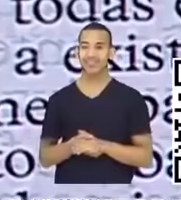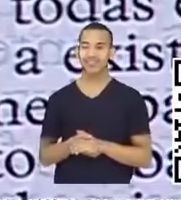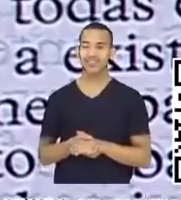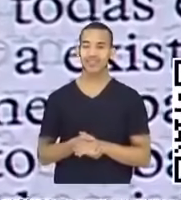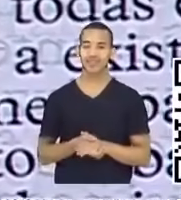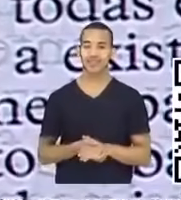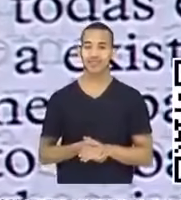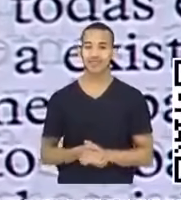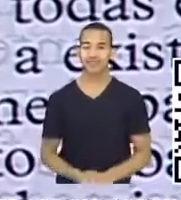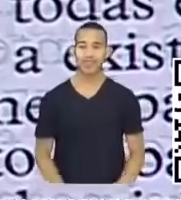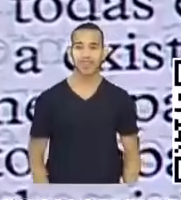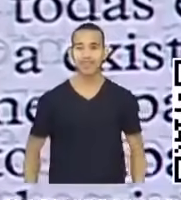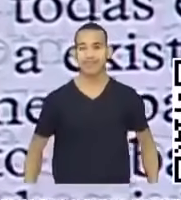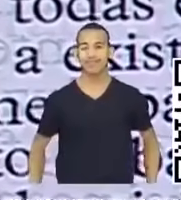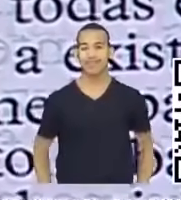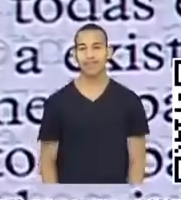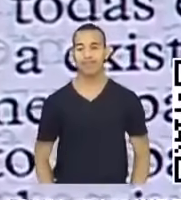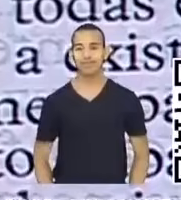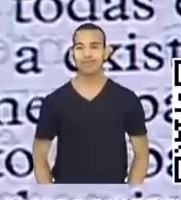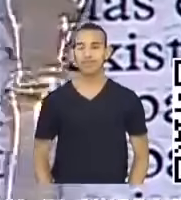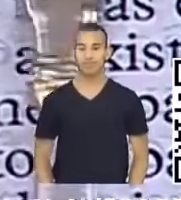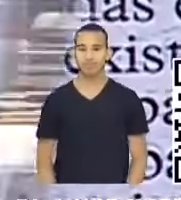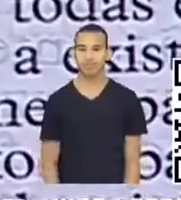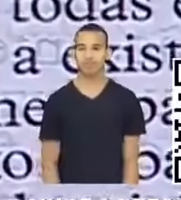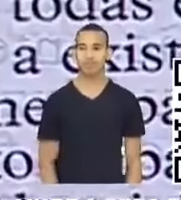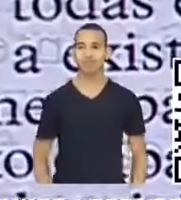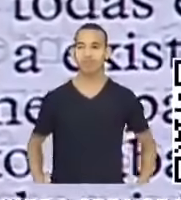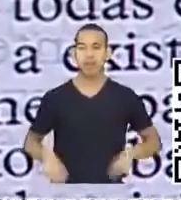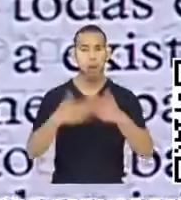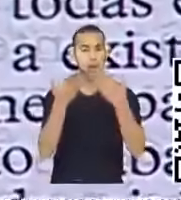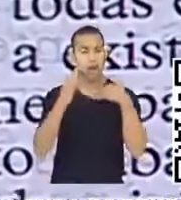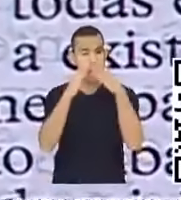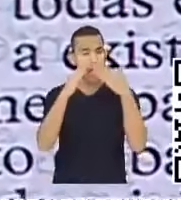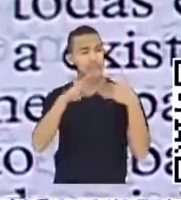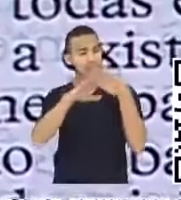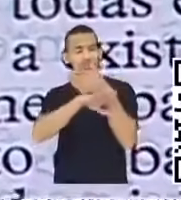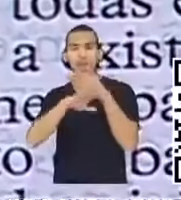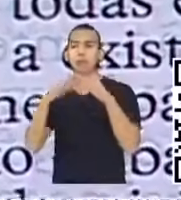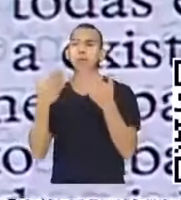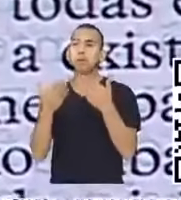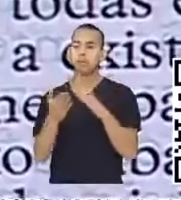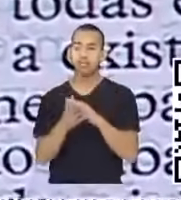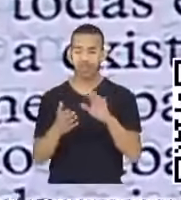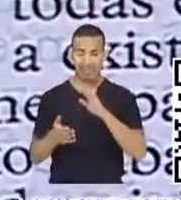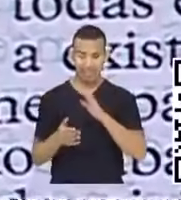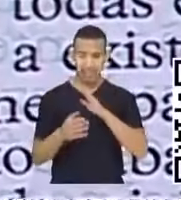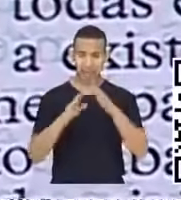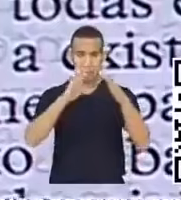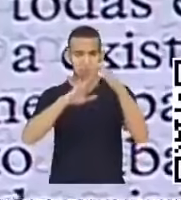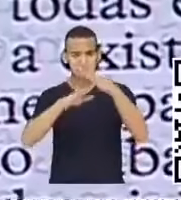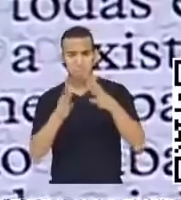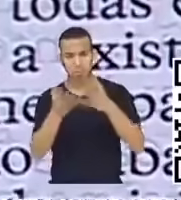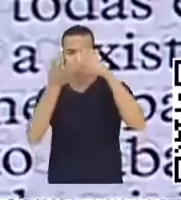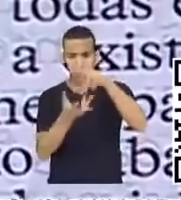O que quer dizer que casa me edificareis cidade mundial de Santo Amaro